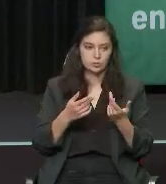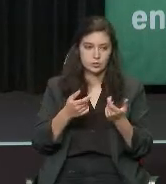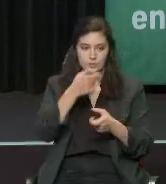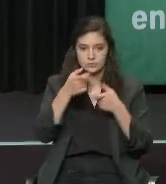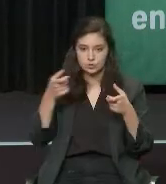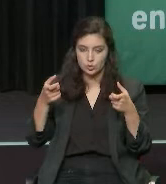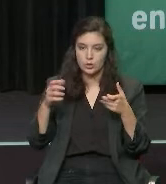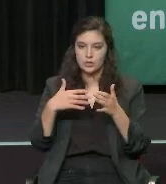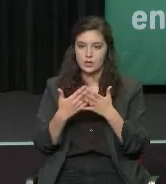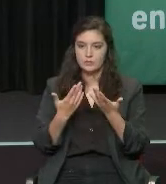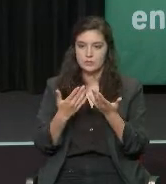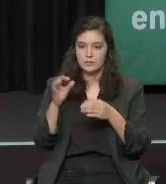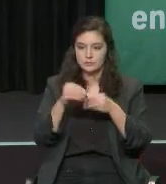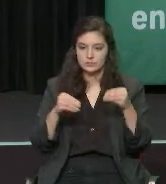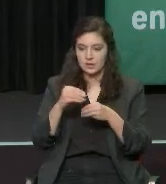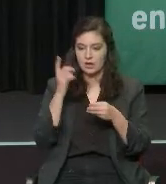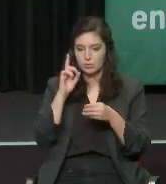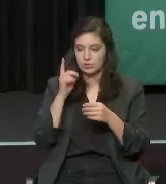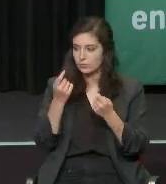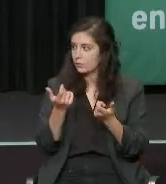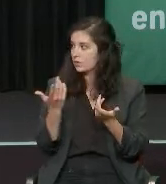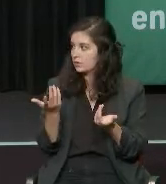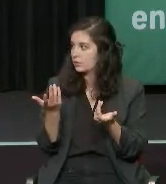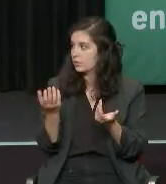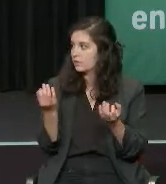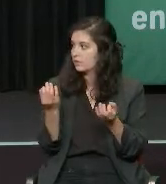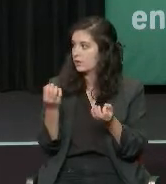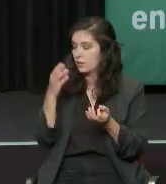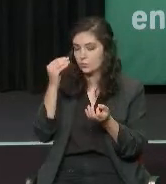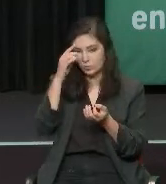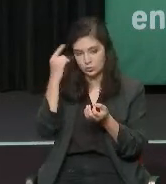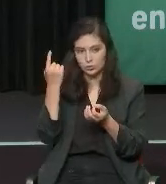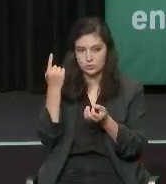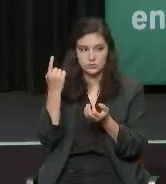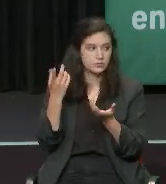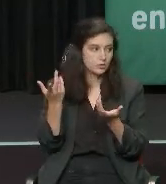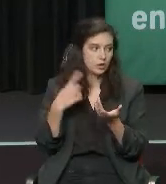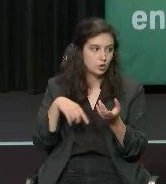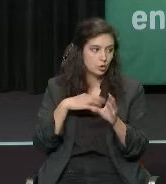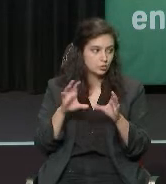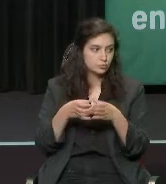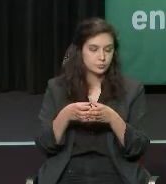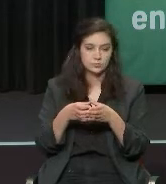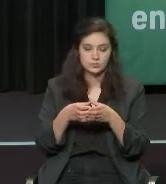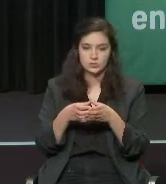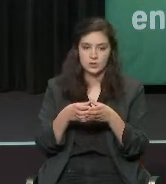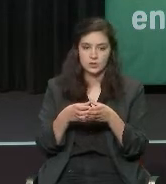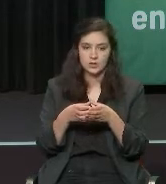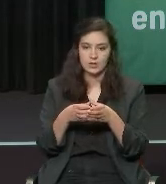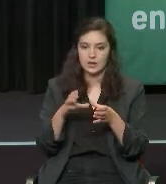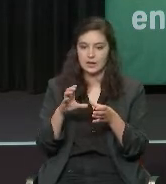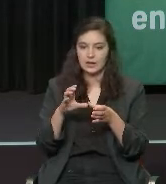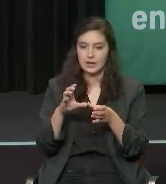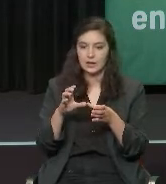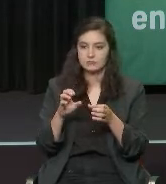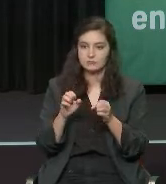eleitor, é pouco relevante e, de facto, é muito difícil. E o nosso papel enquanto agência não é ser o catalisador